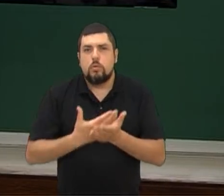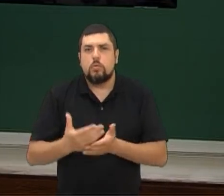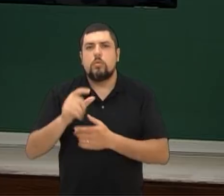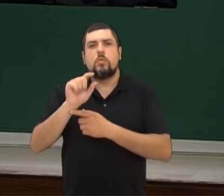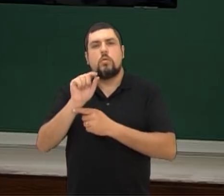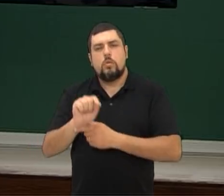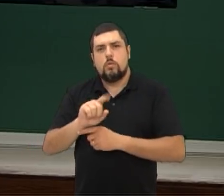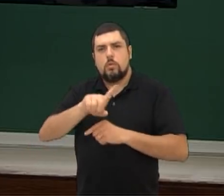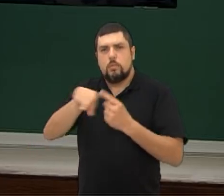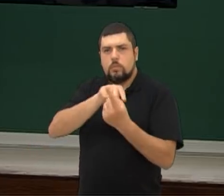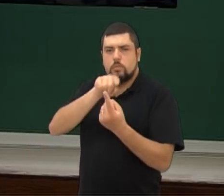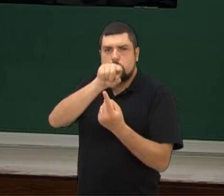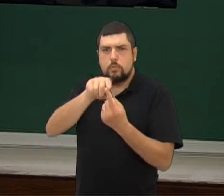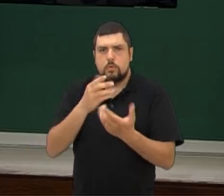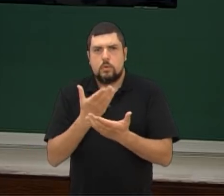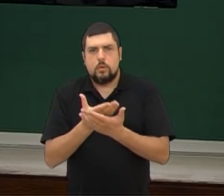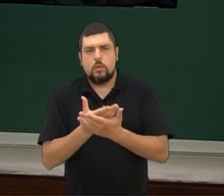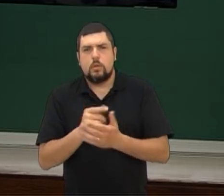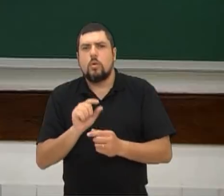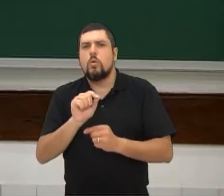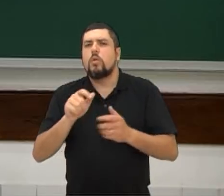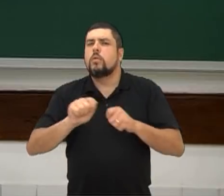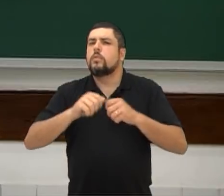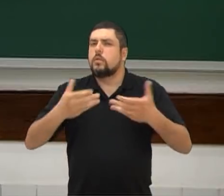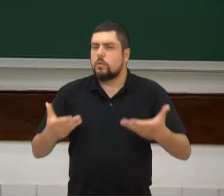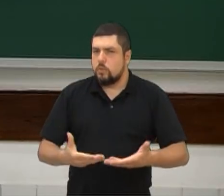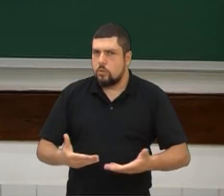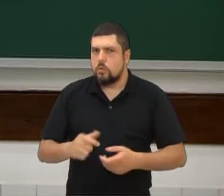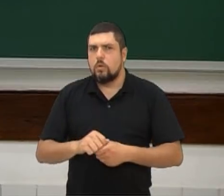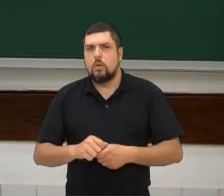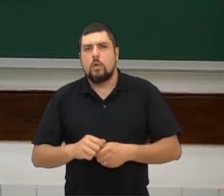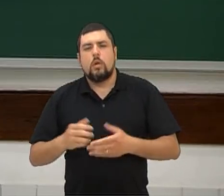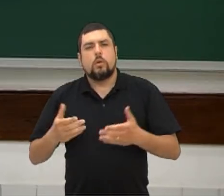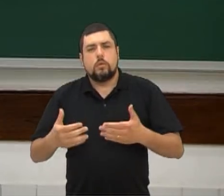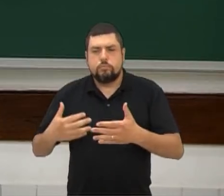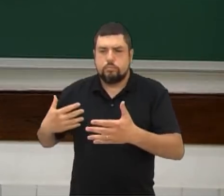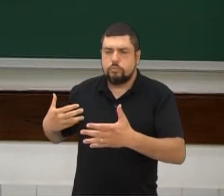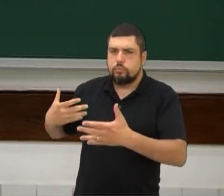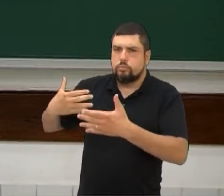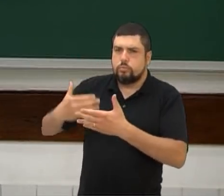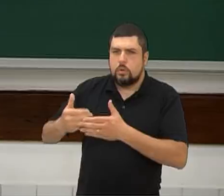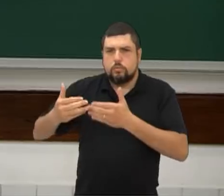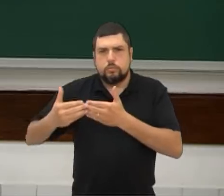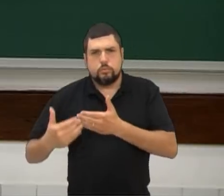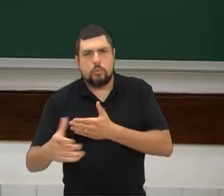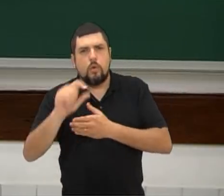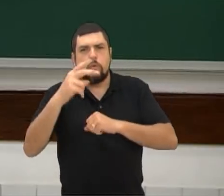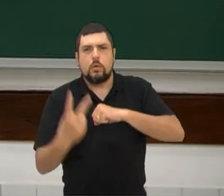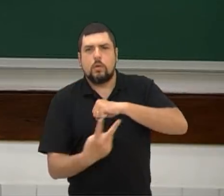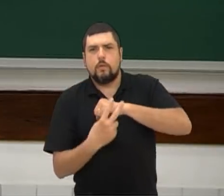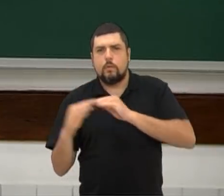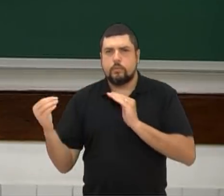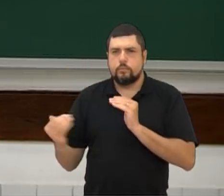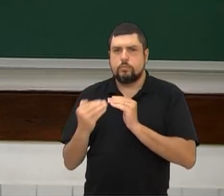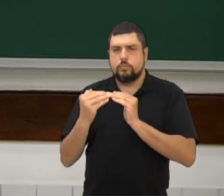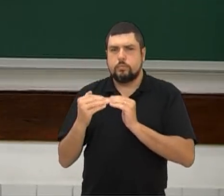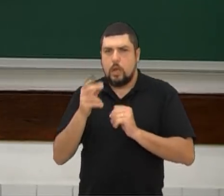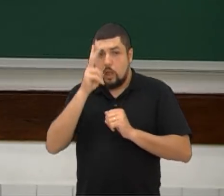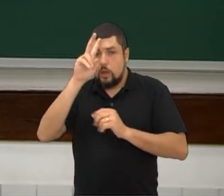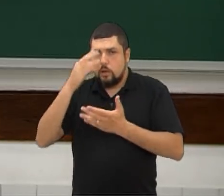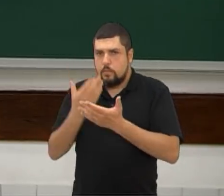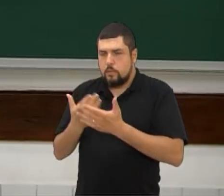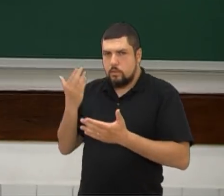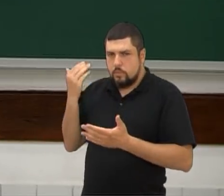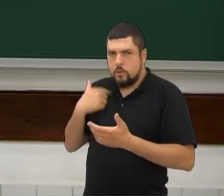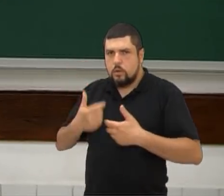nossos objetivos. O que nós vamos fazer hoje? Dar continuidade aos estudos de concordância verbal. Estão lembrados na aula